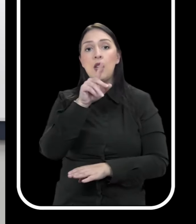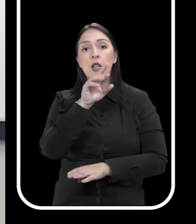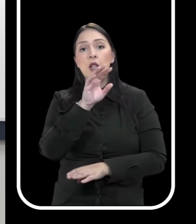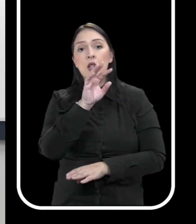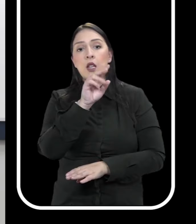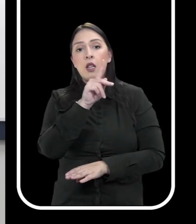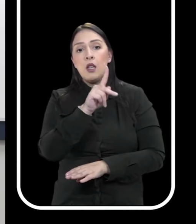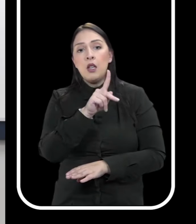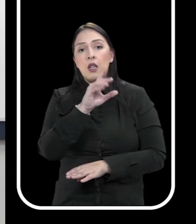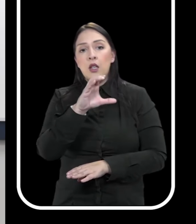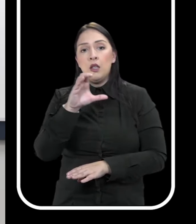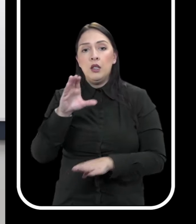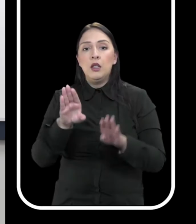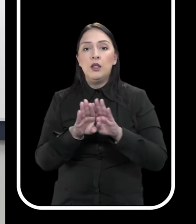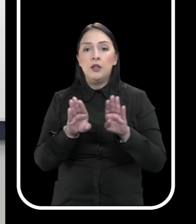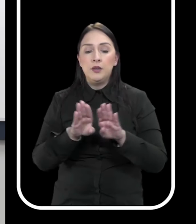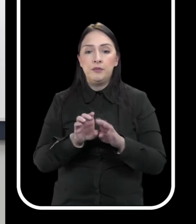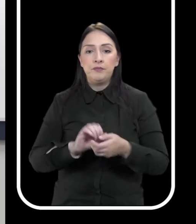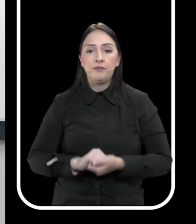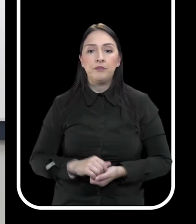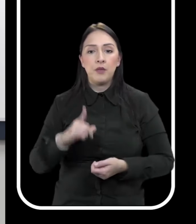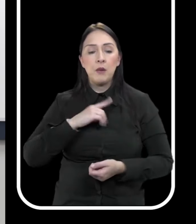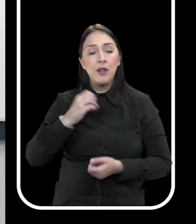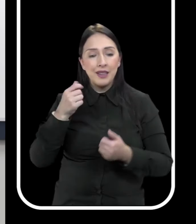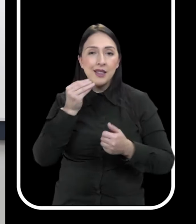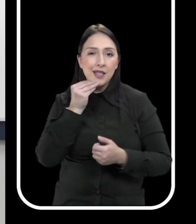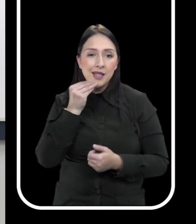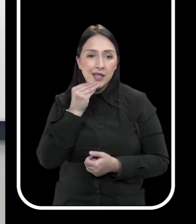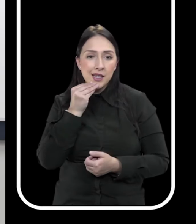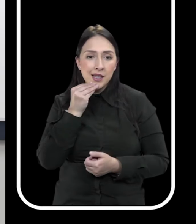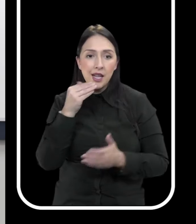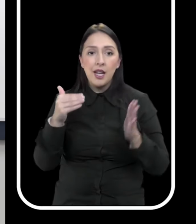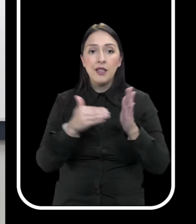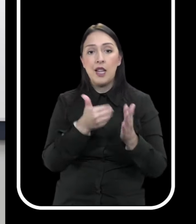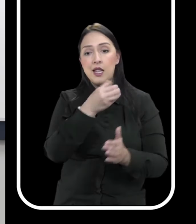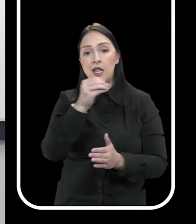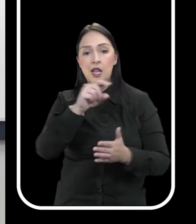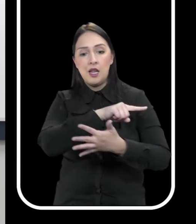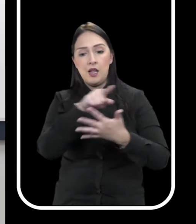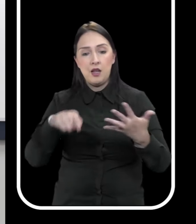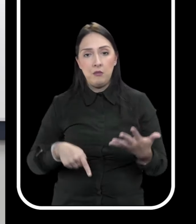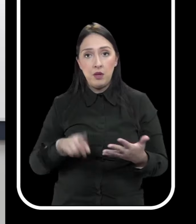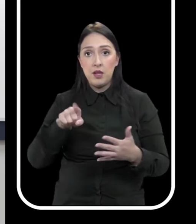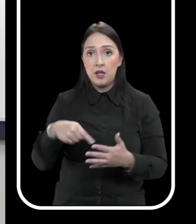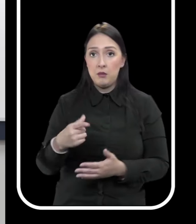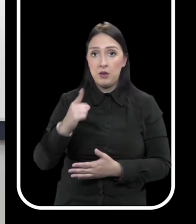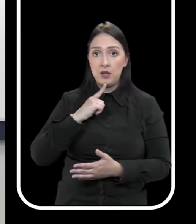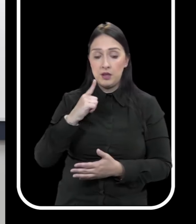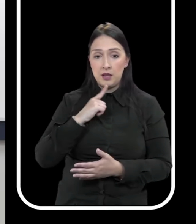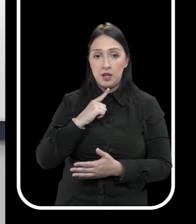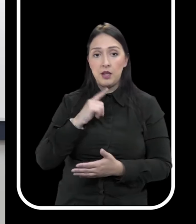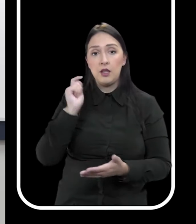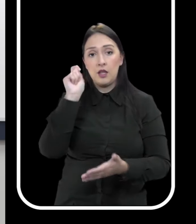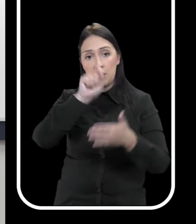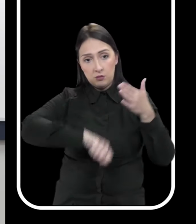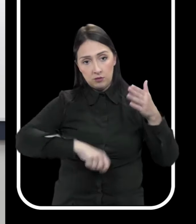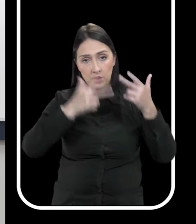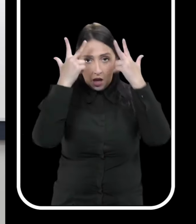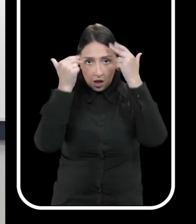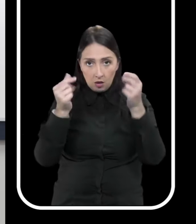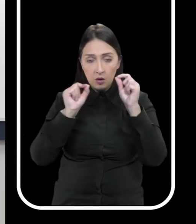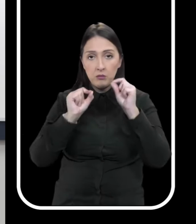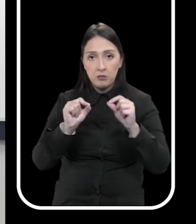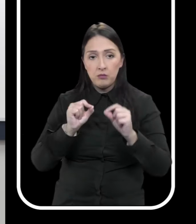um TCC, onde você tem uma complexidade maior para simular, até 100 elementos, e depois tem a versão com a